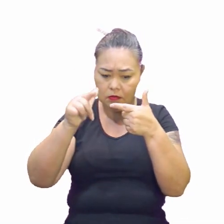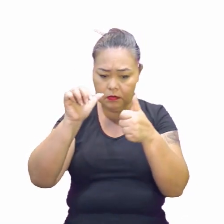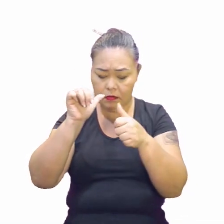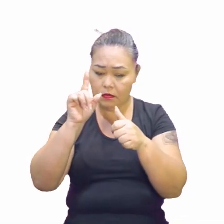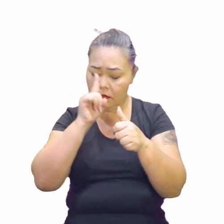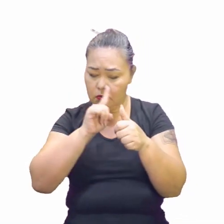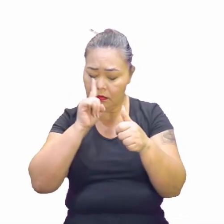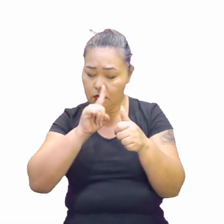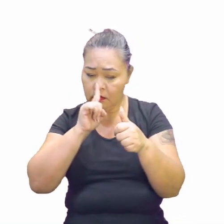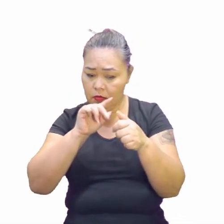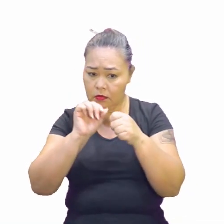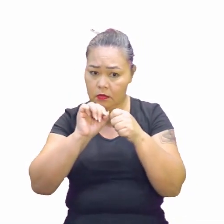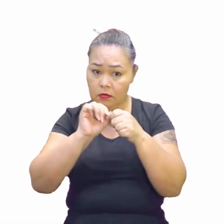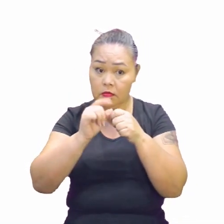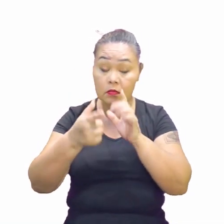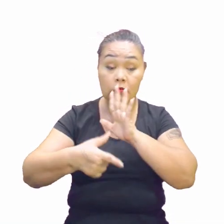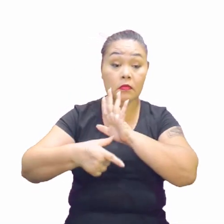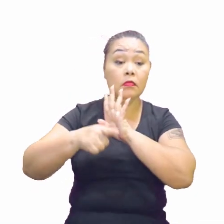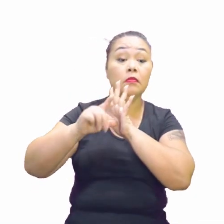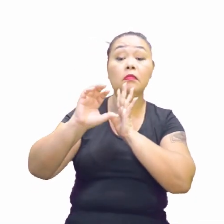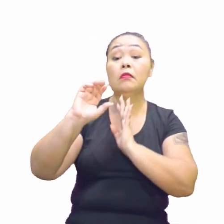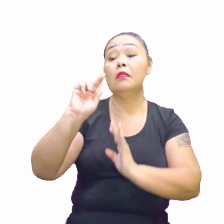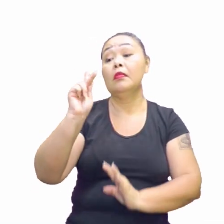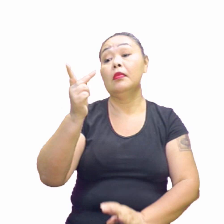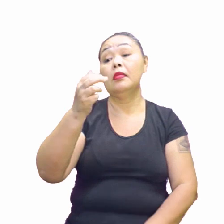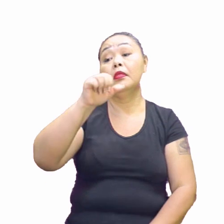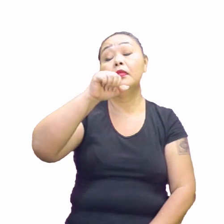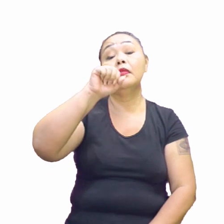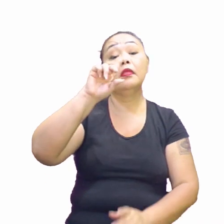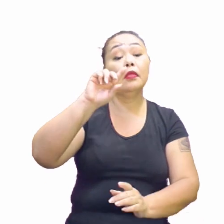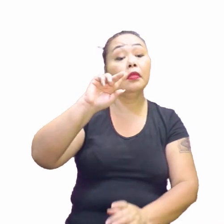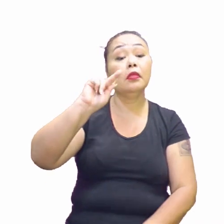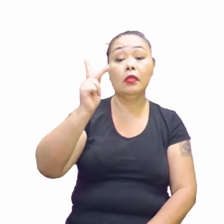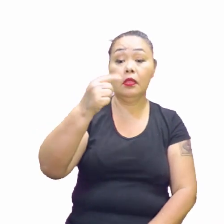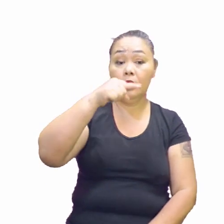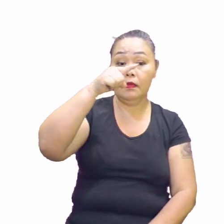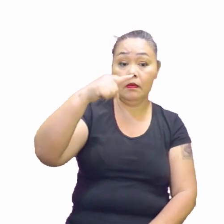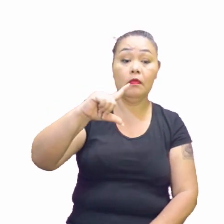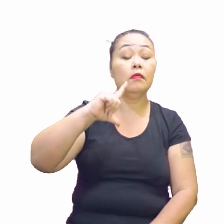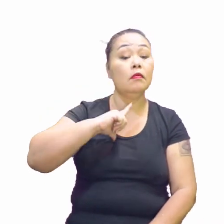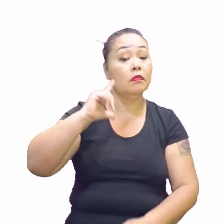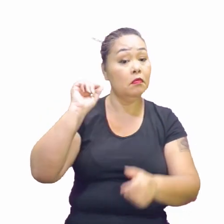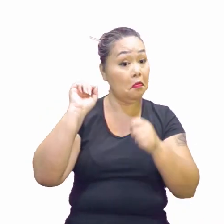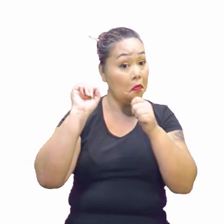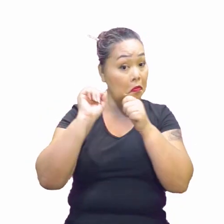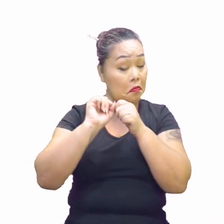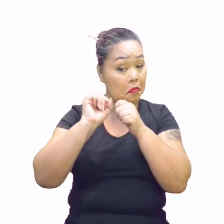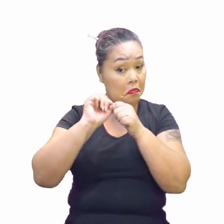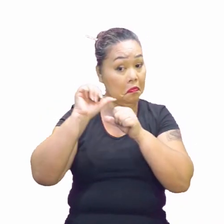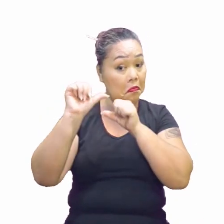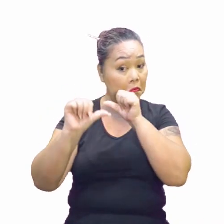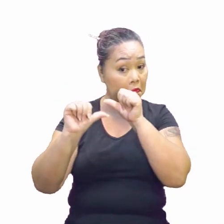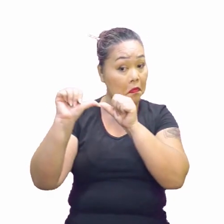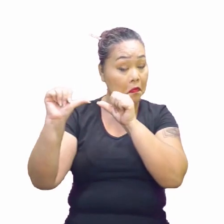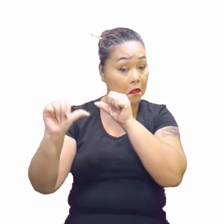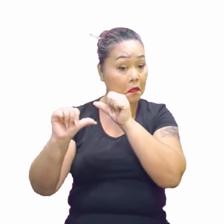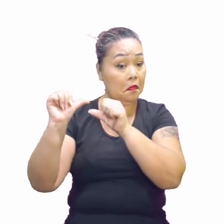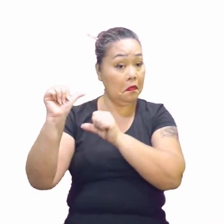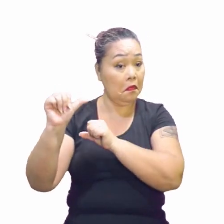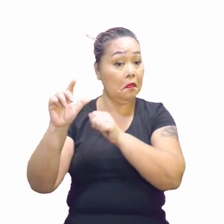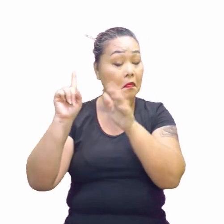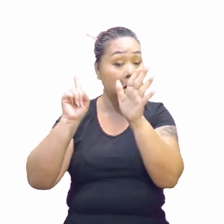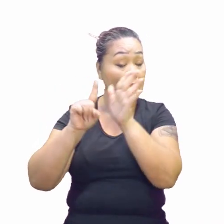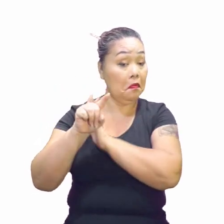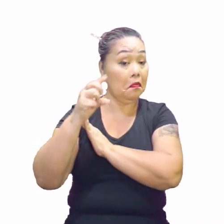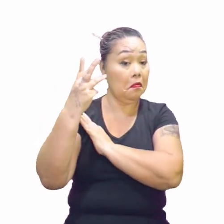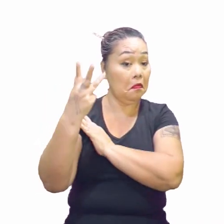a resposta seria hão de se fazer muitas alterações. Beleza? Questão